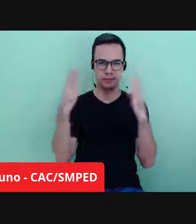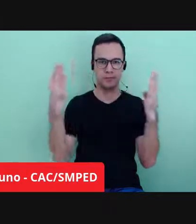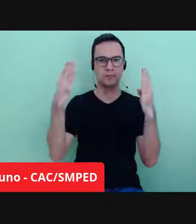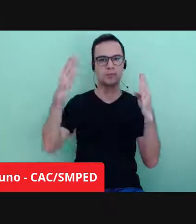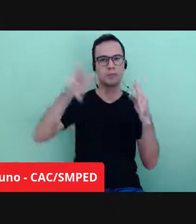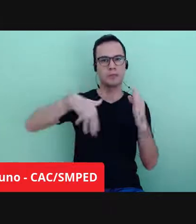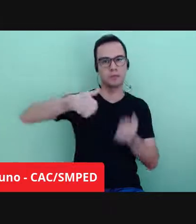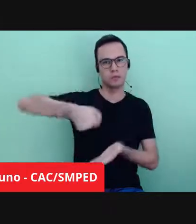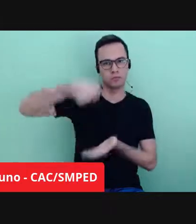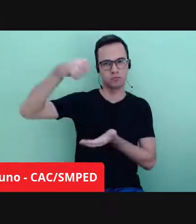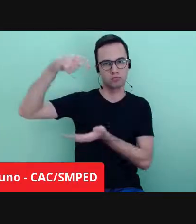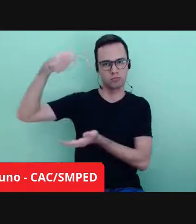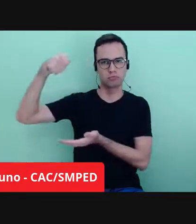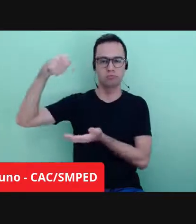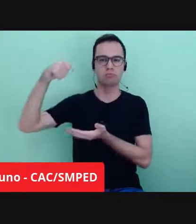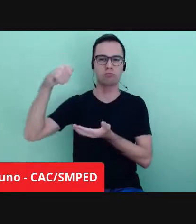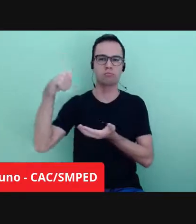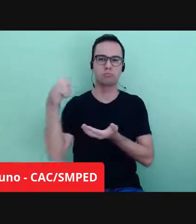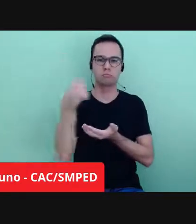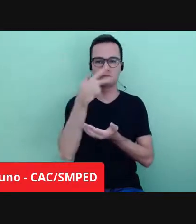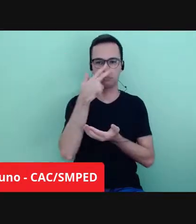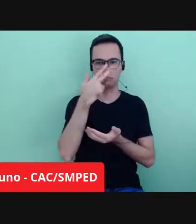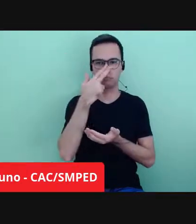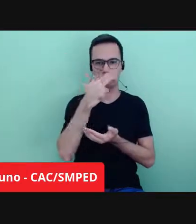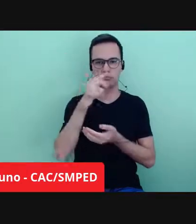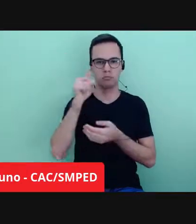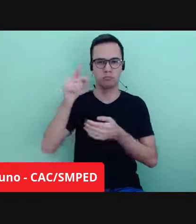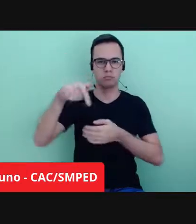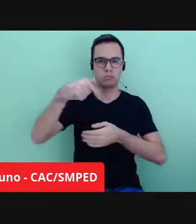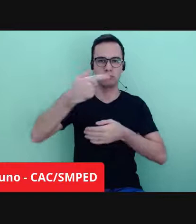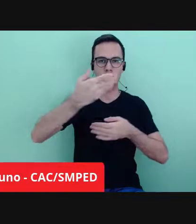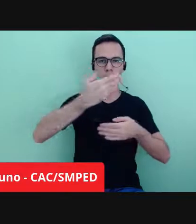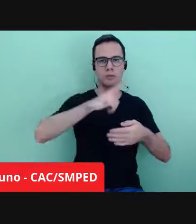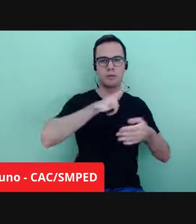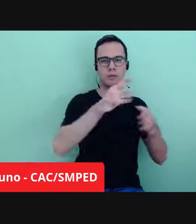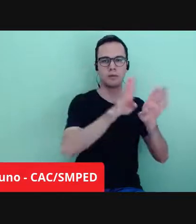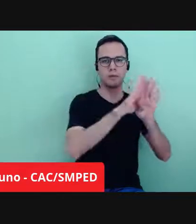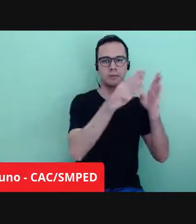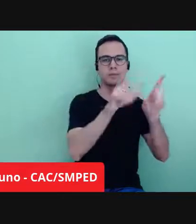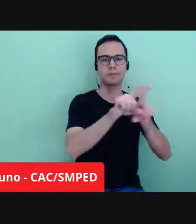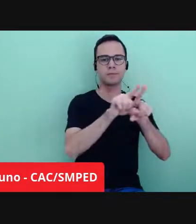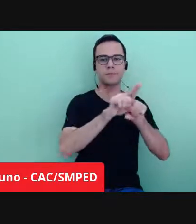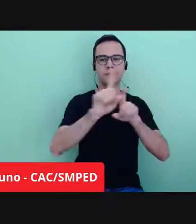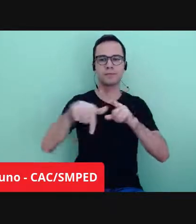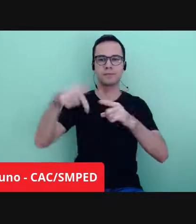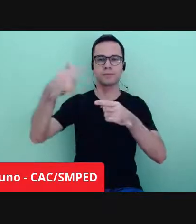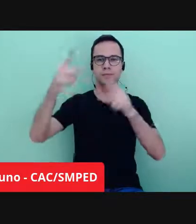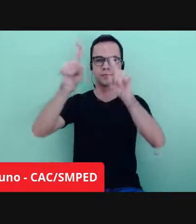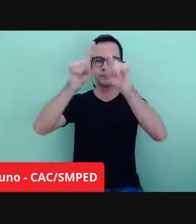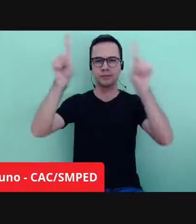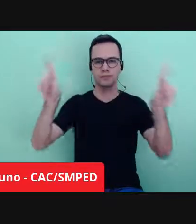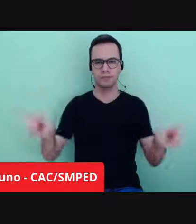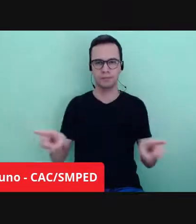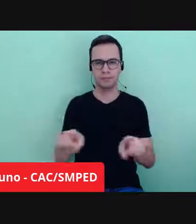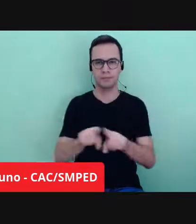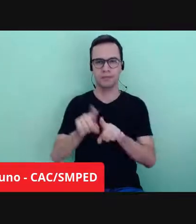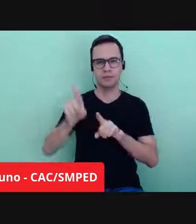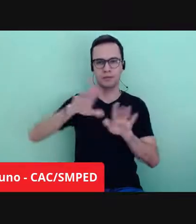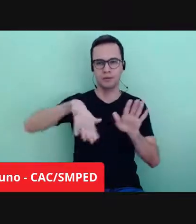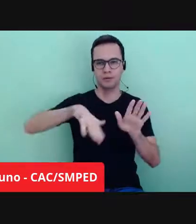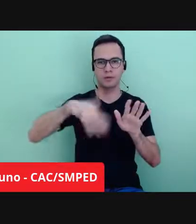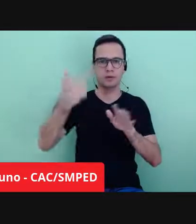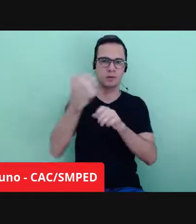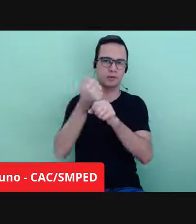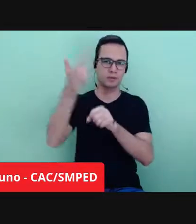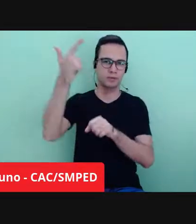bolsas penduradas, aparece um pouquinho do armário também, e um quadro que é uma representação de uma praia com os